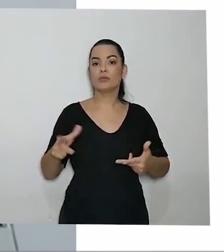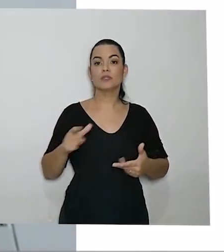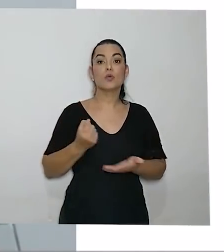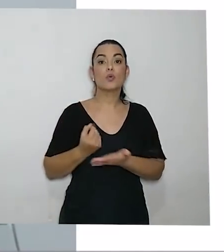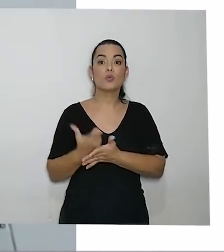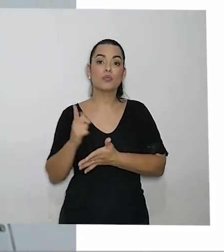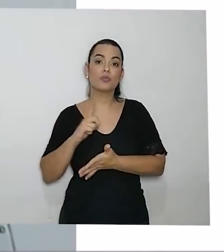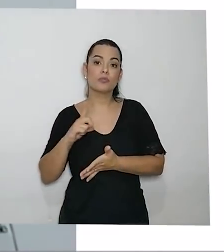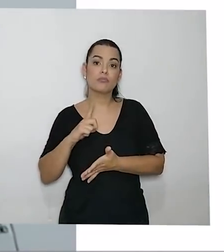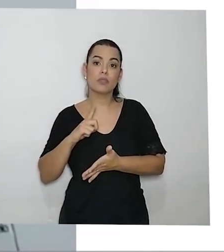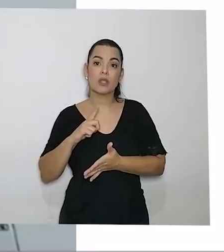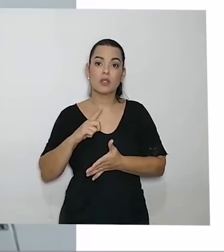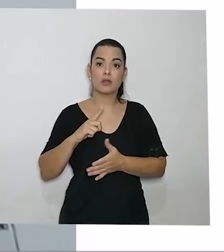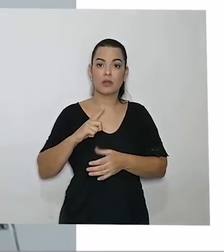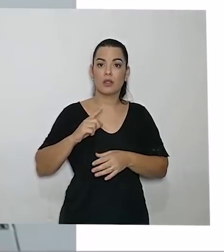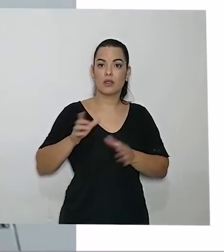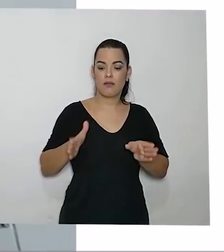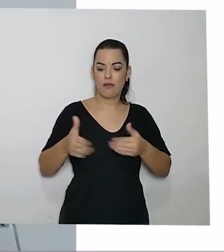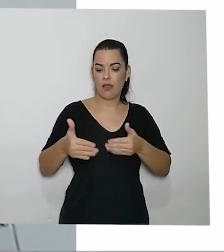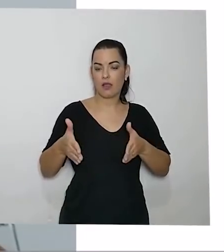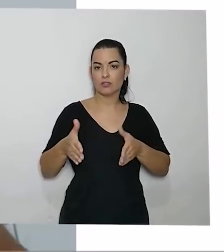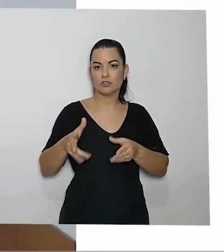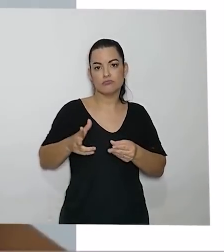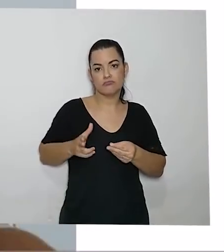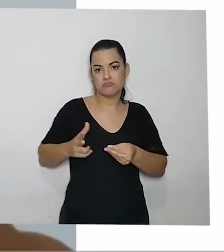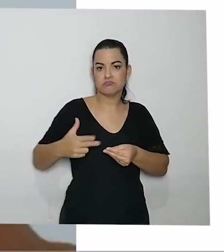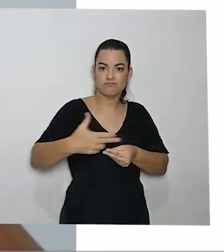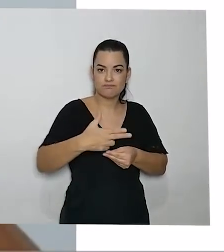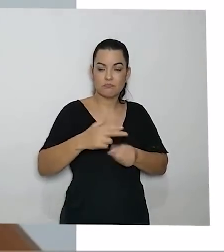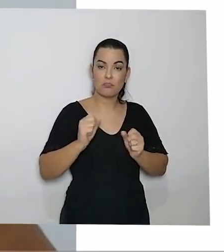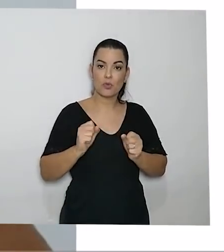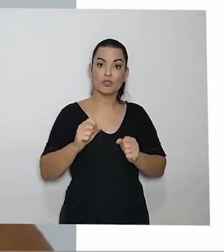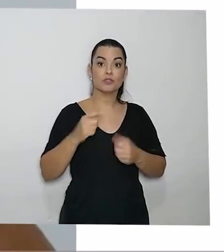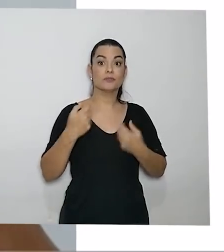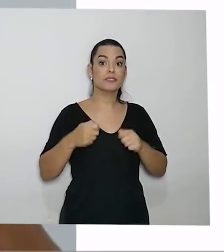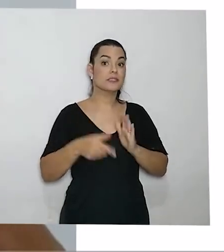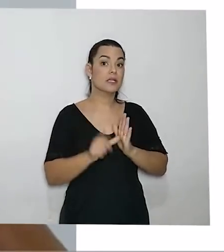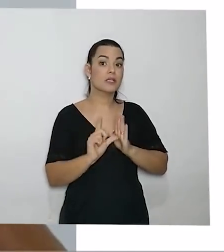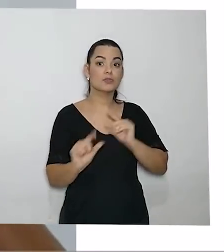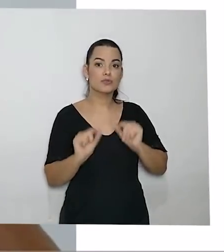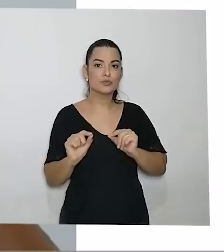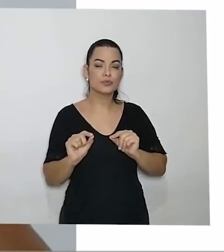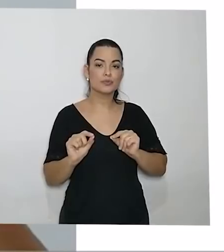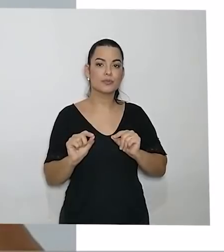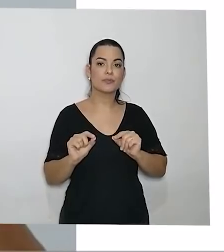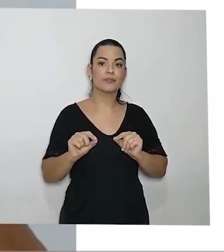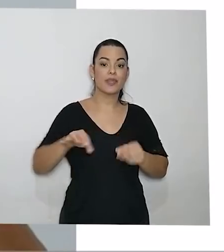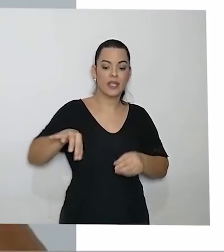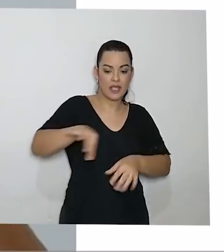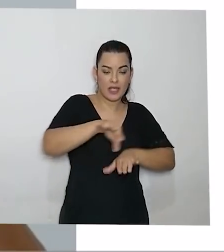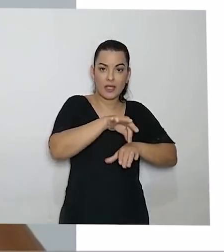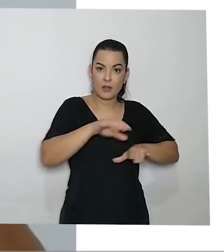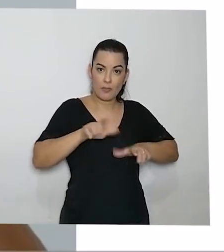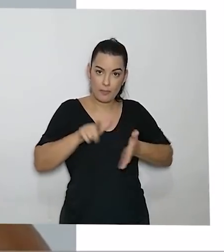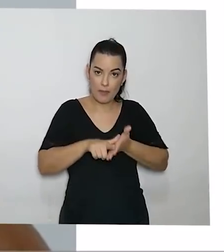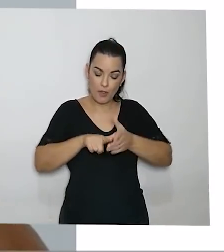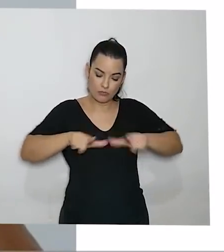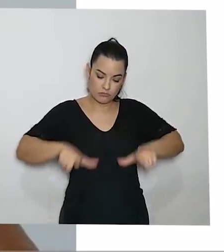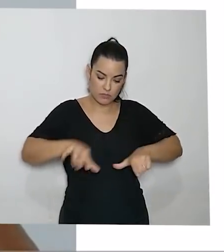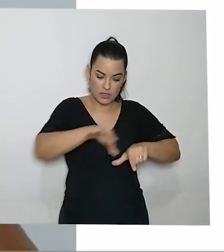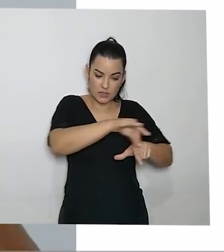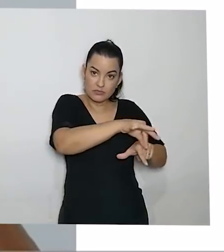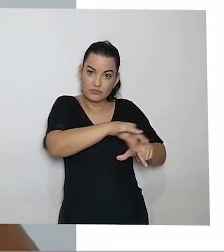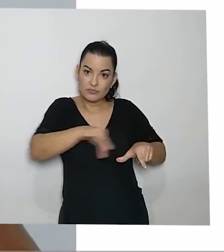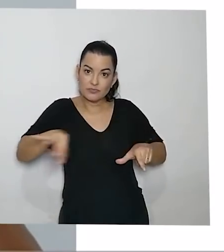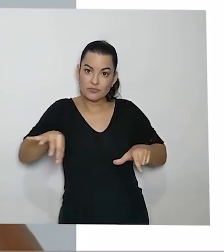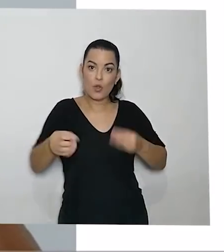tinha em casa, então eu peguei o papelão. Vamos lá. Vocês vão riscar no papelão